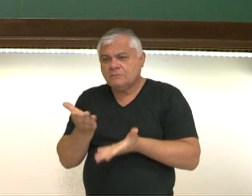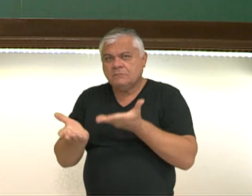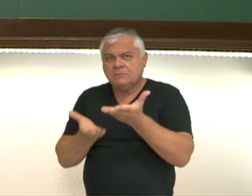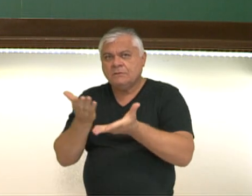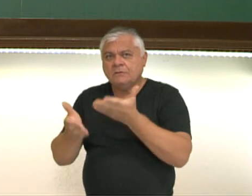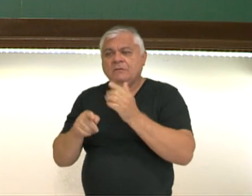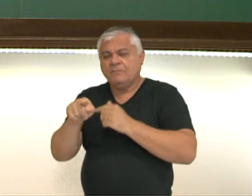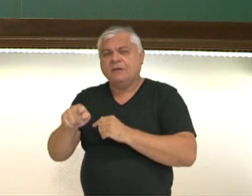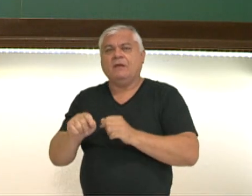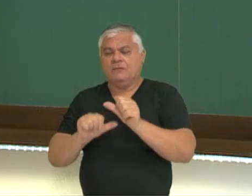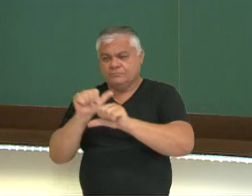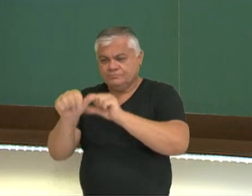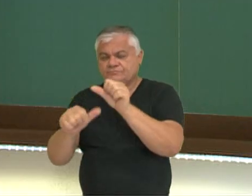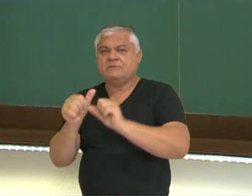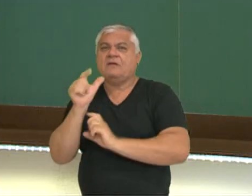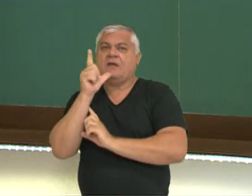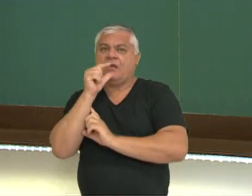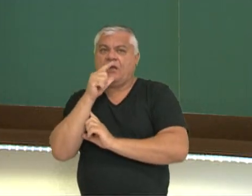que ela possa ser